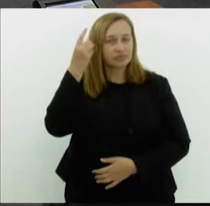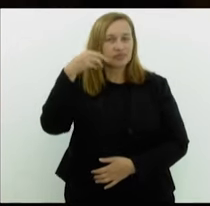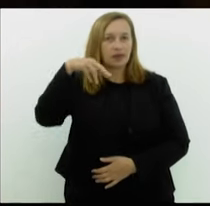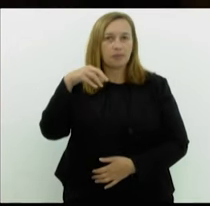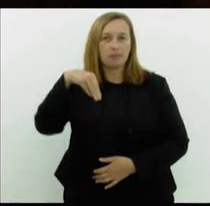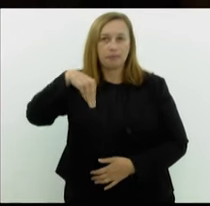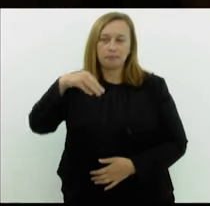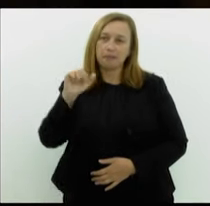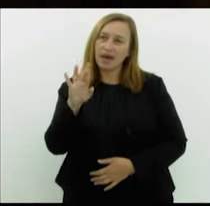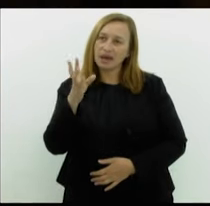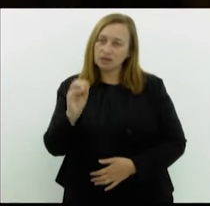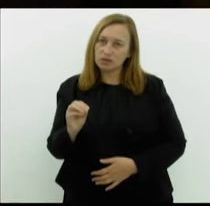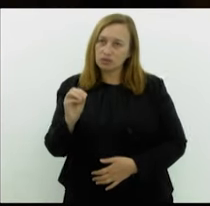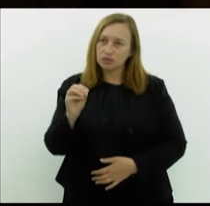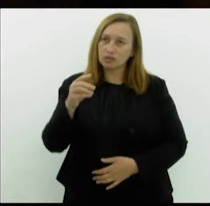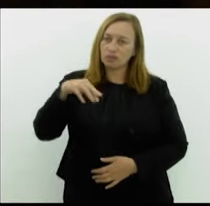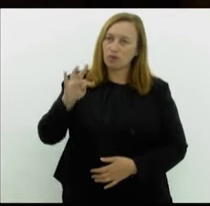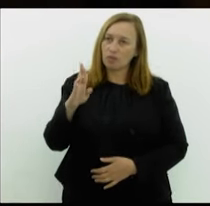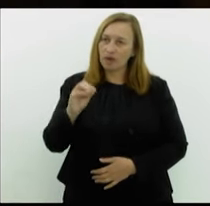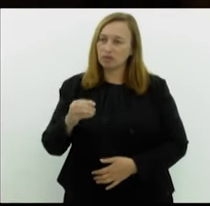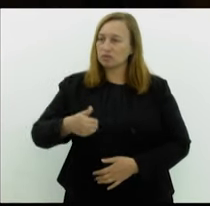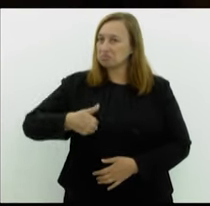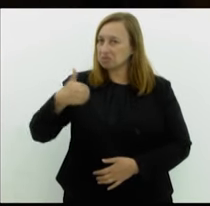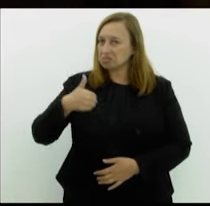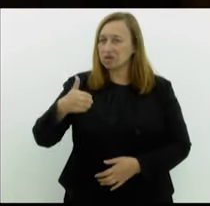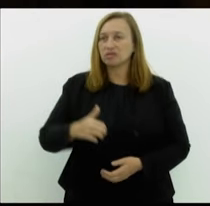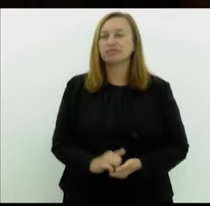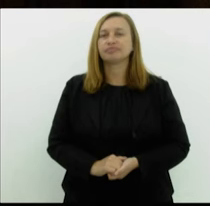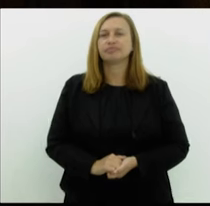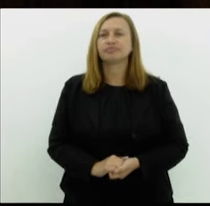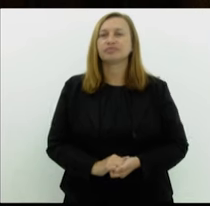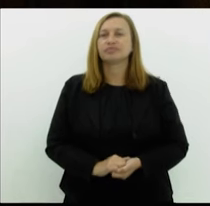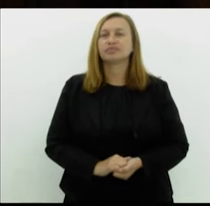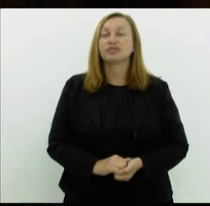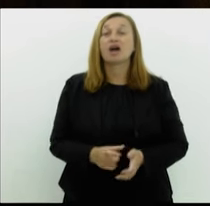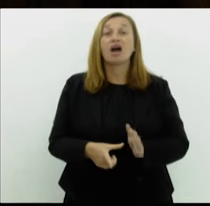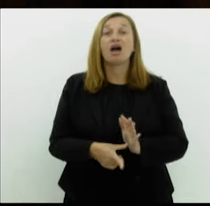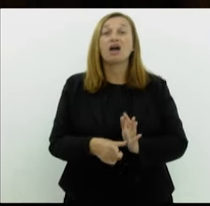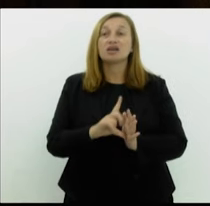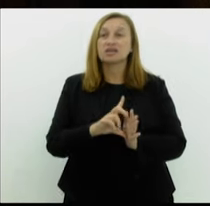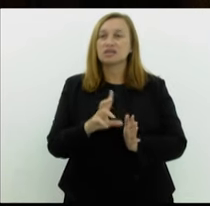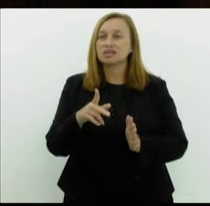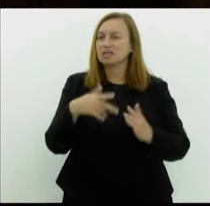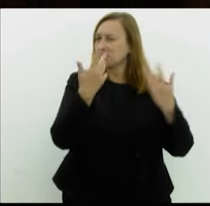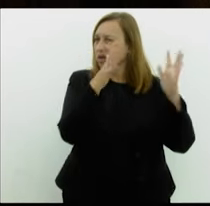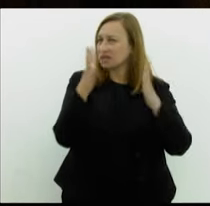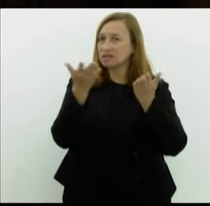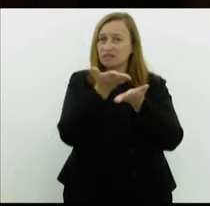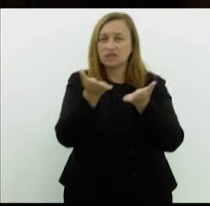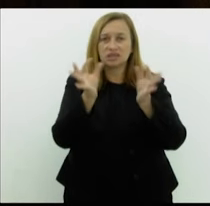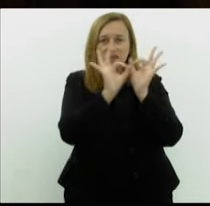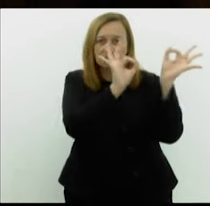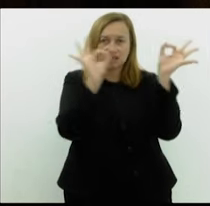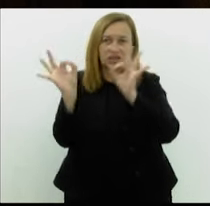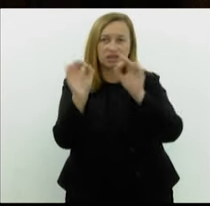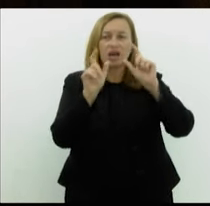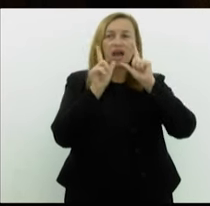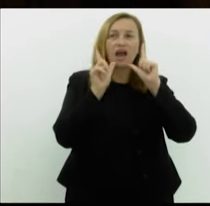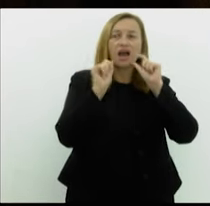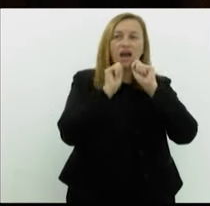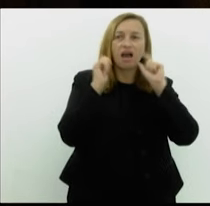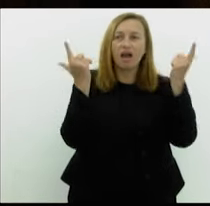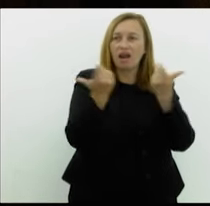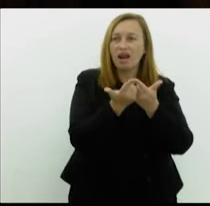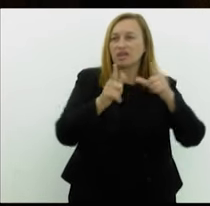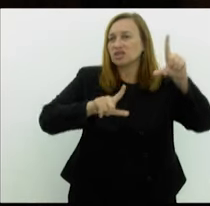que preside essa sessão, em primeiro lugar, antes de saudar aqueles que nos assistem pela TV Alerge, a toda a